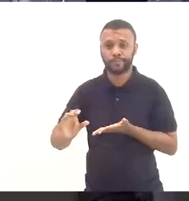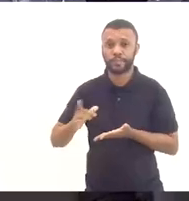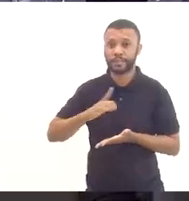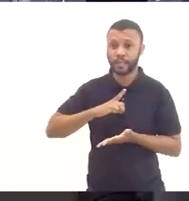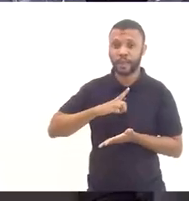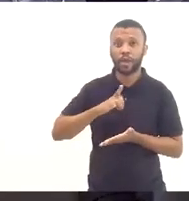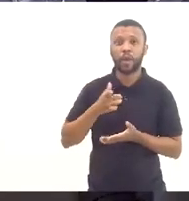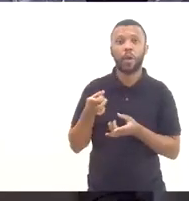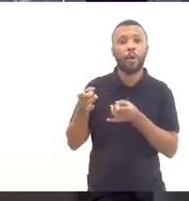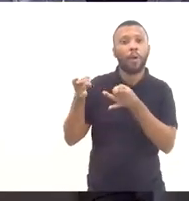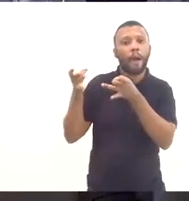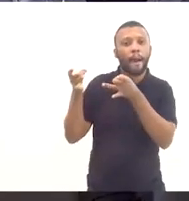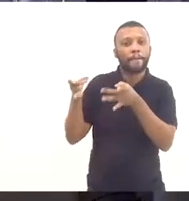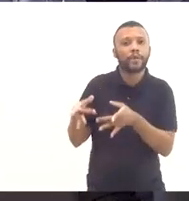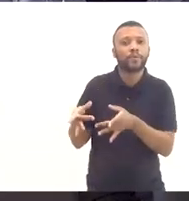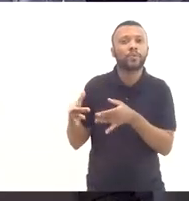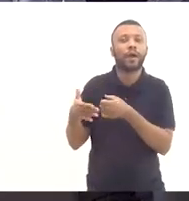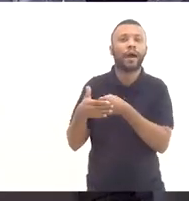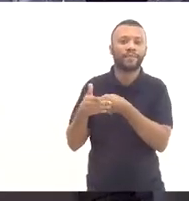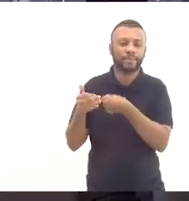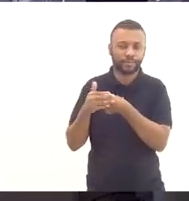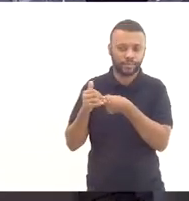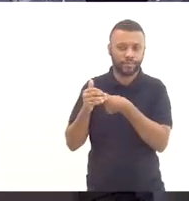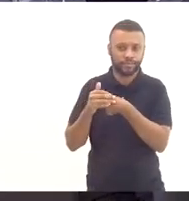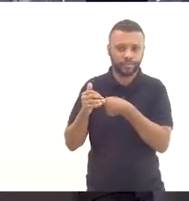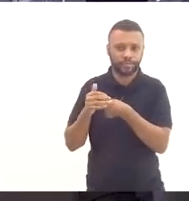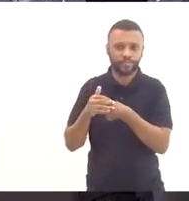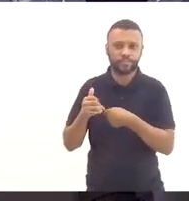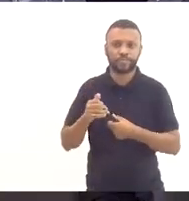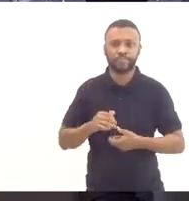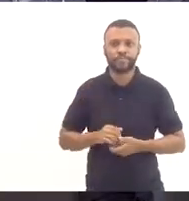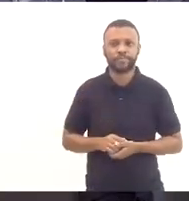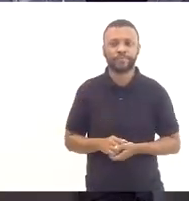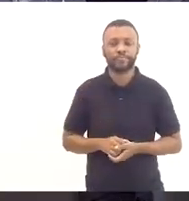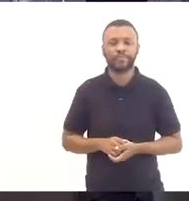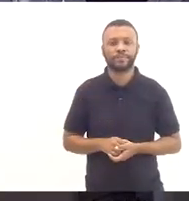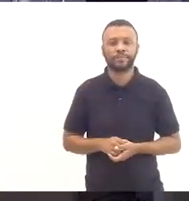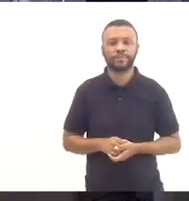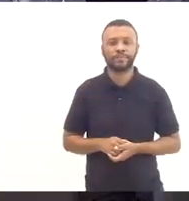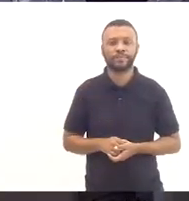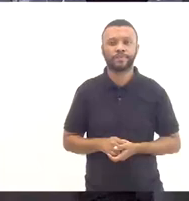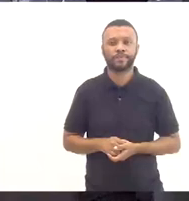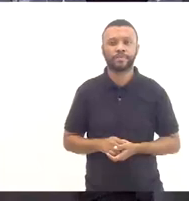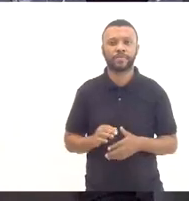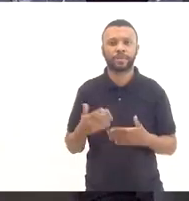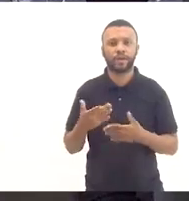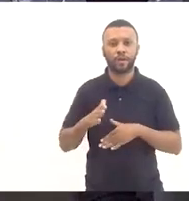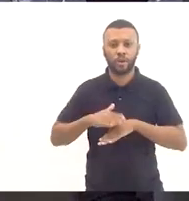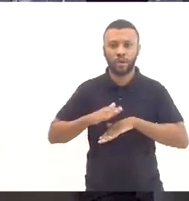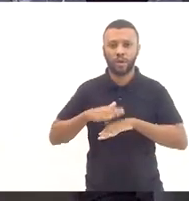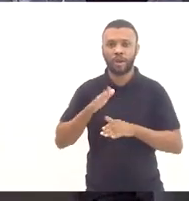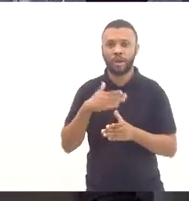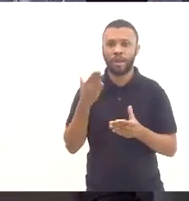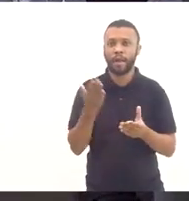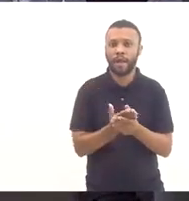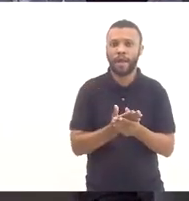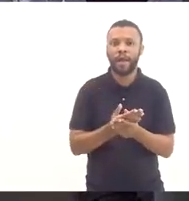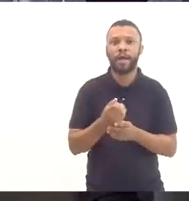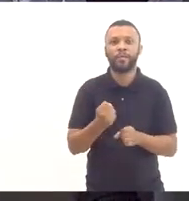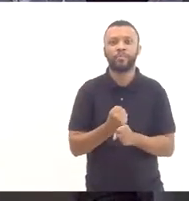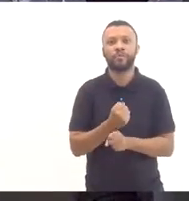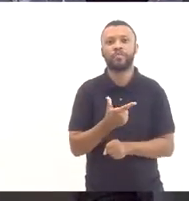abandono afetivo né Eu entrei com uma ação em 2014